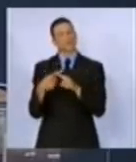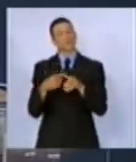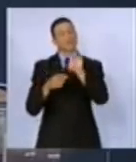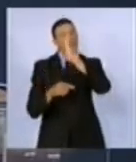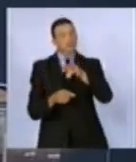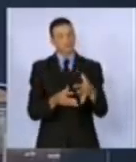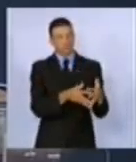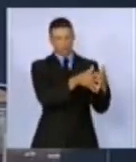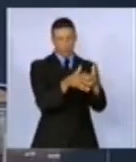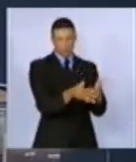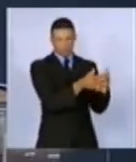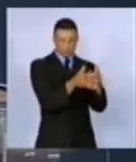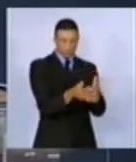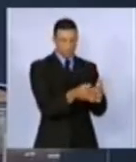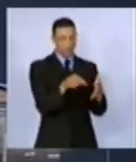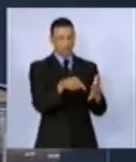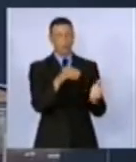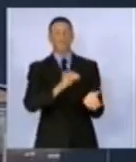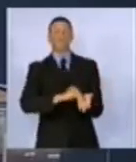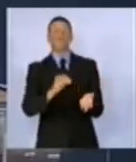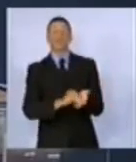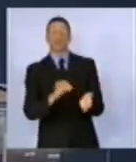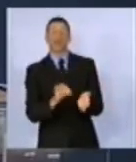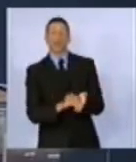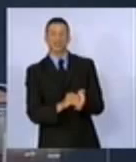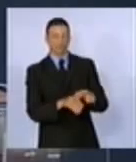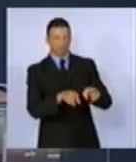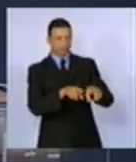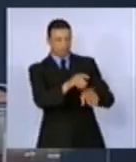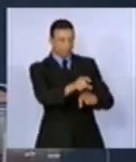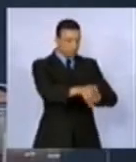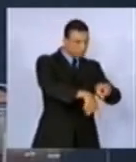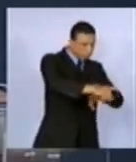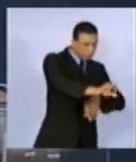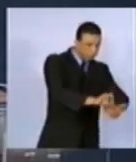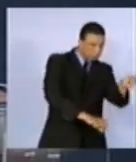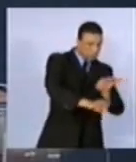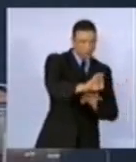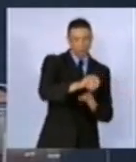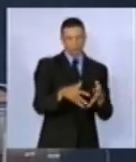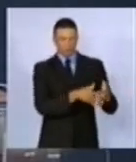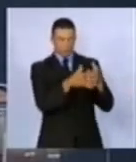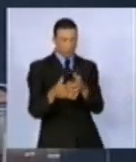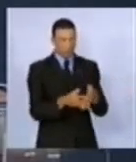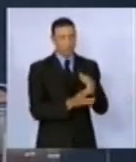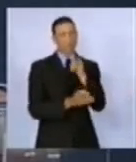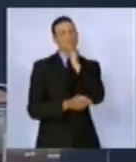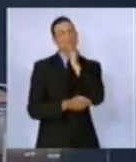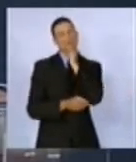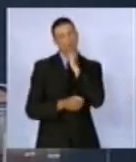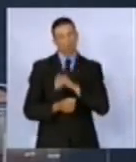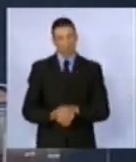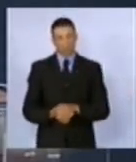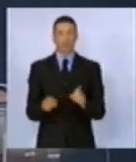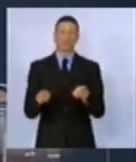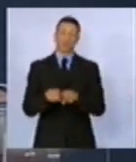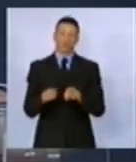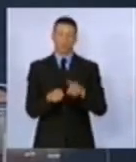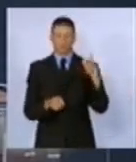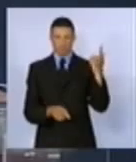aonde não tinha sido preparado para colher com máquina bem além disso em Goiás nós procuramos